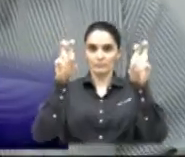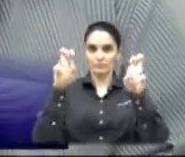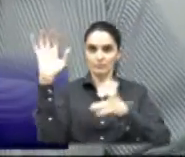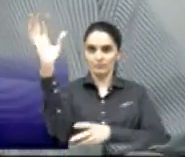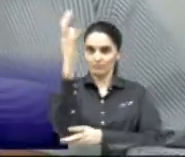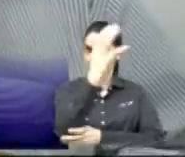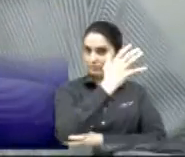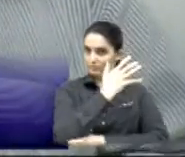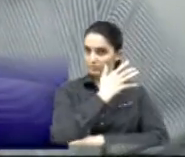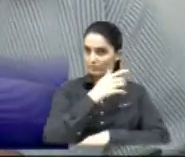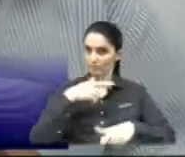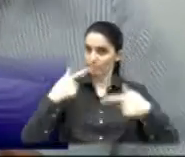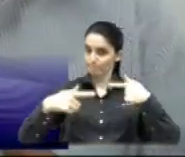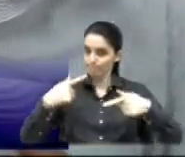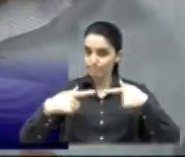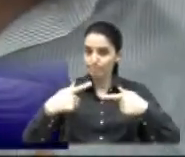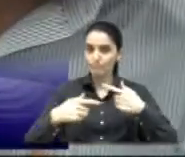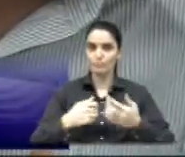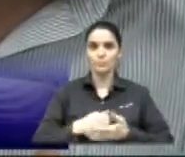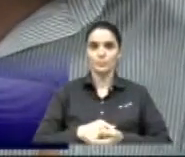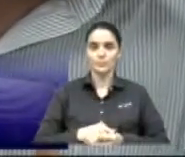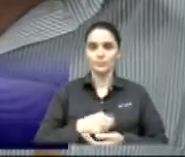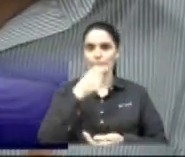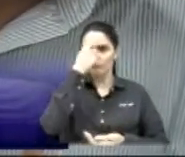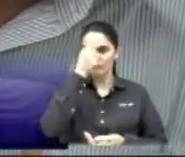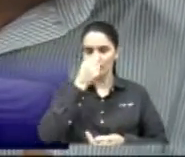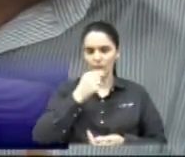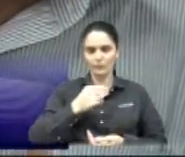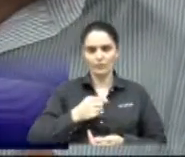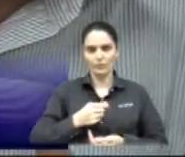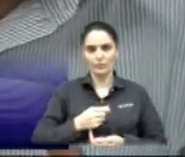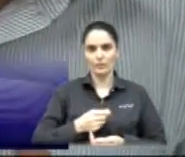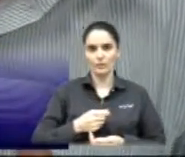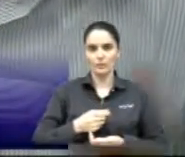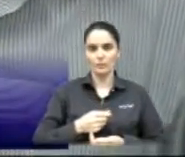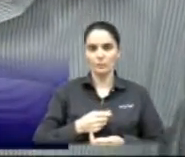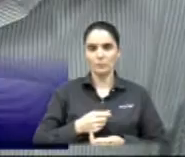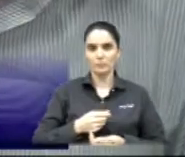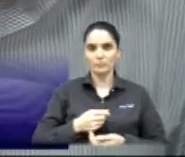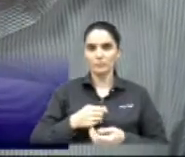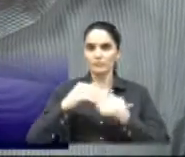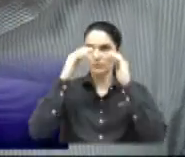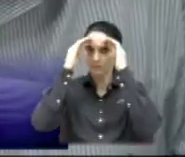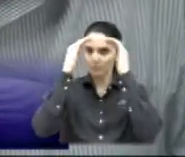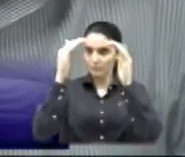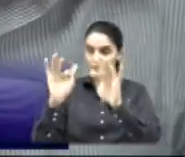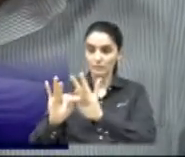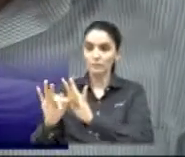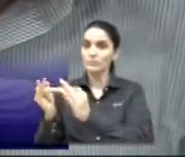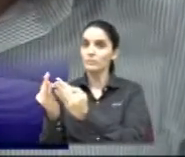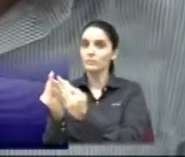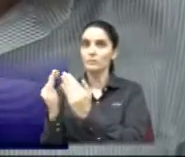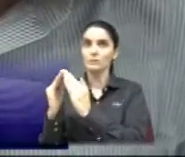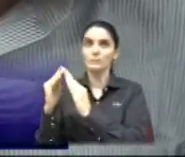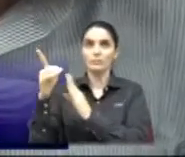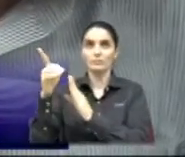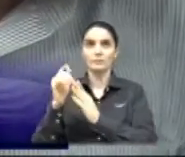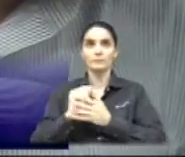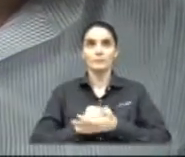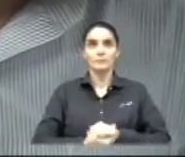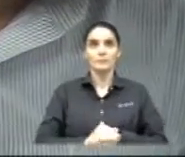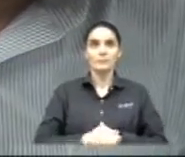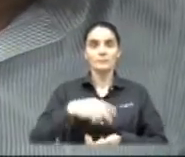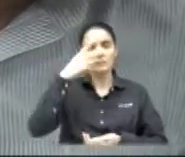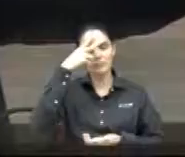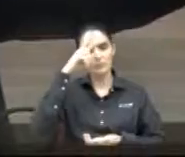polêmica. Eu tenho profundo respeito pelas famílias que lá estão, tanto é... Vereador, só quero lembrar